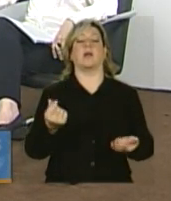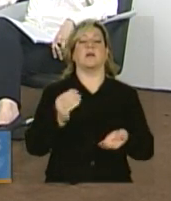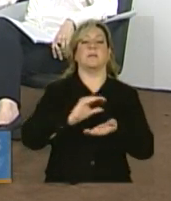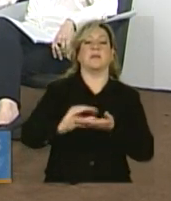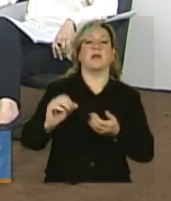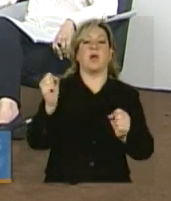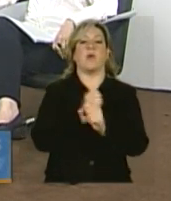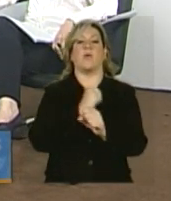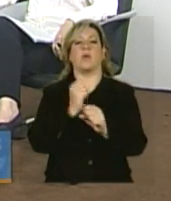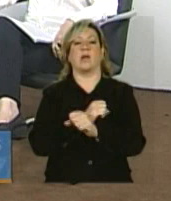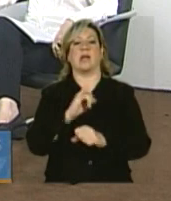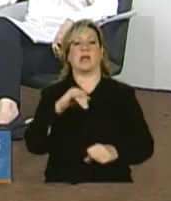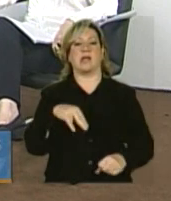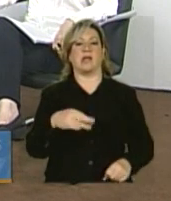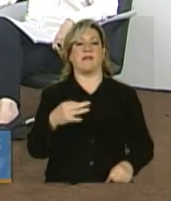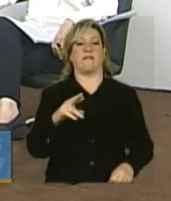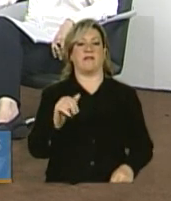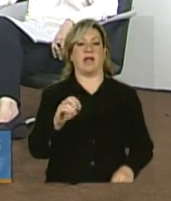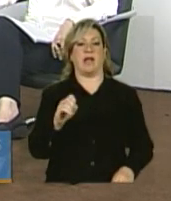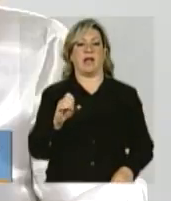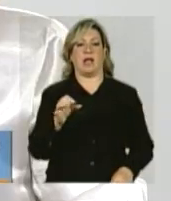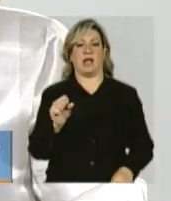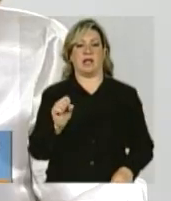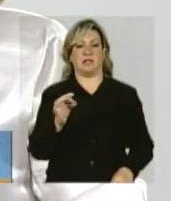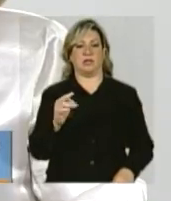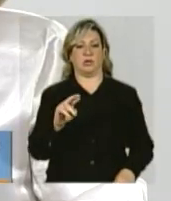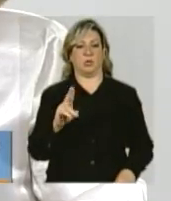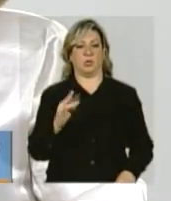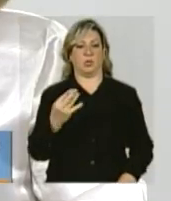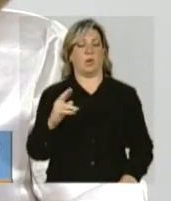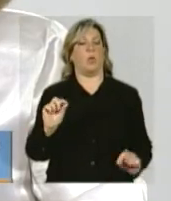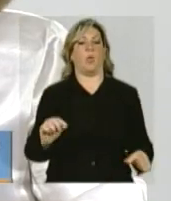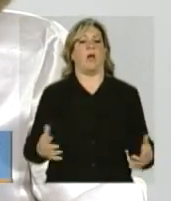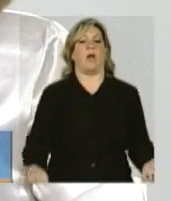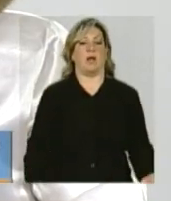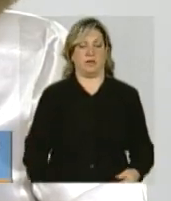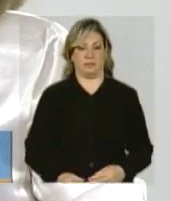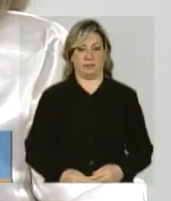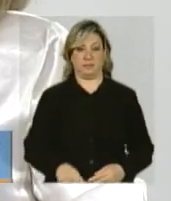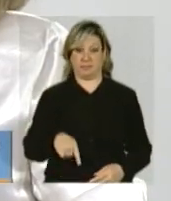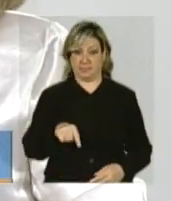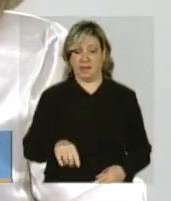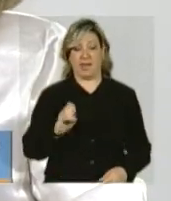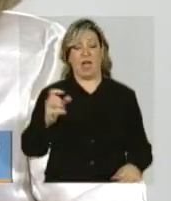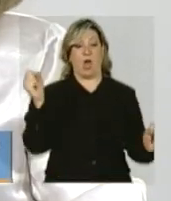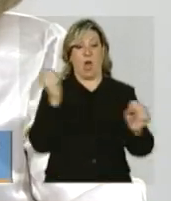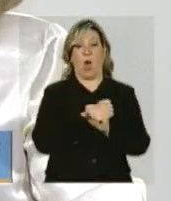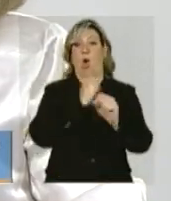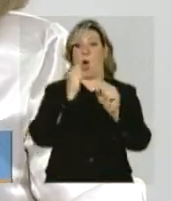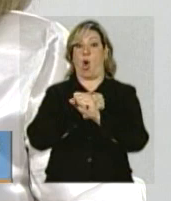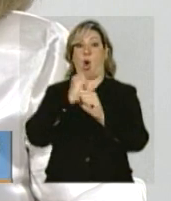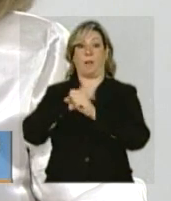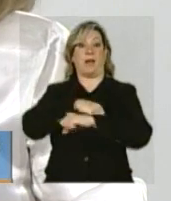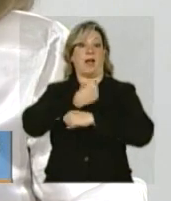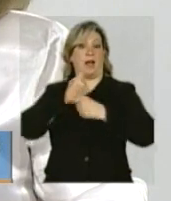infraestrutura? Os empreendimentos de infraestrutura são obras de grande